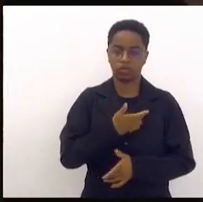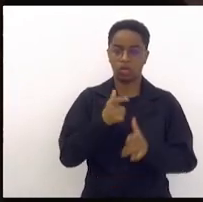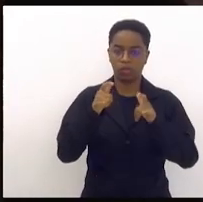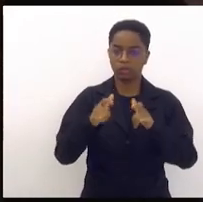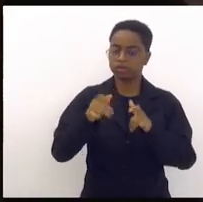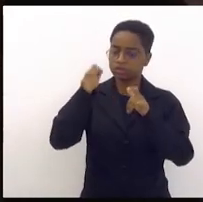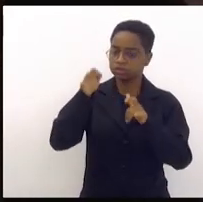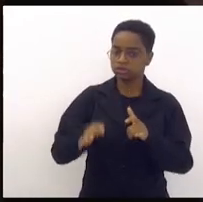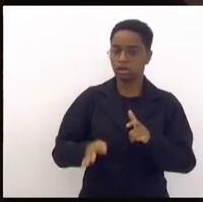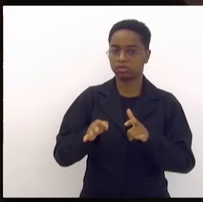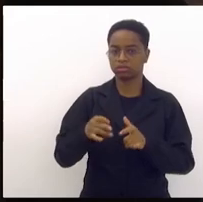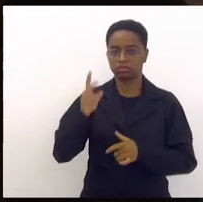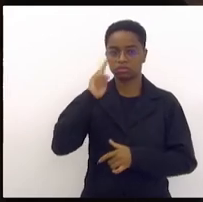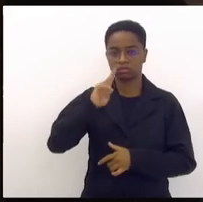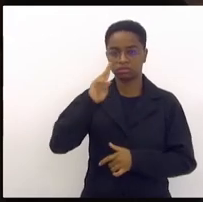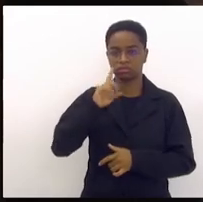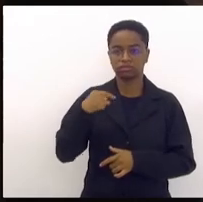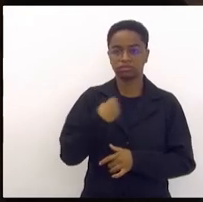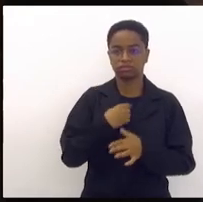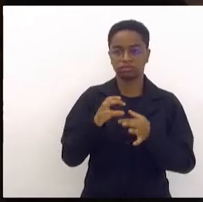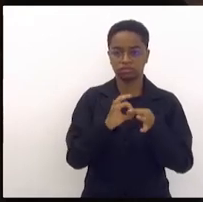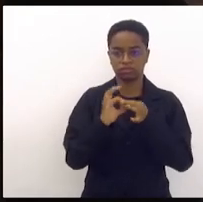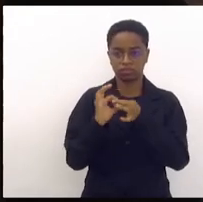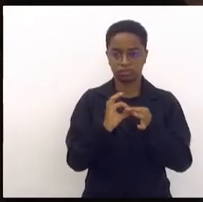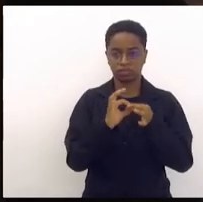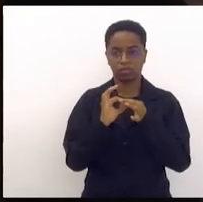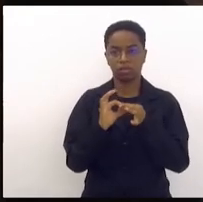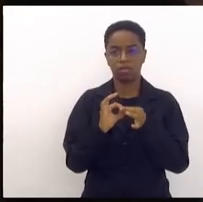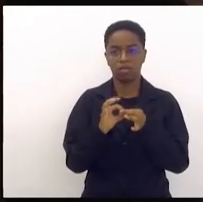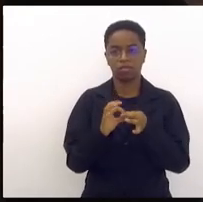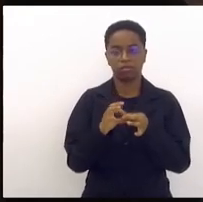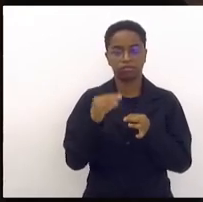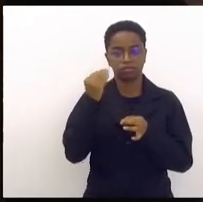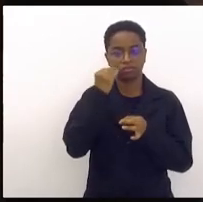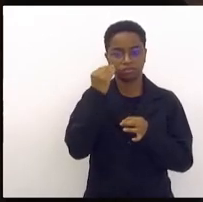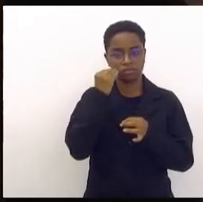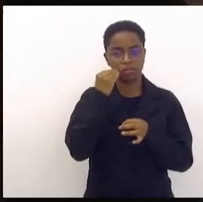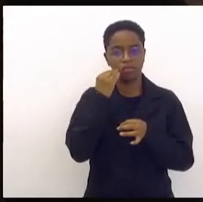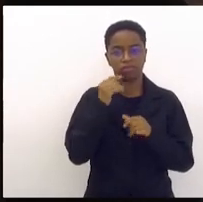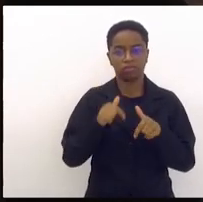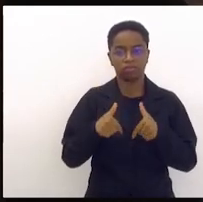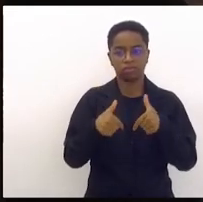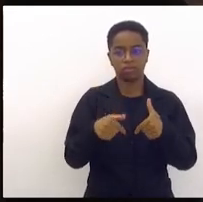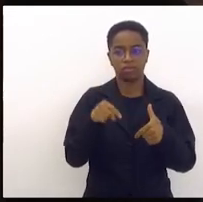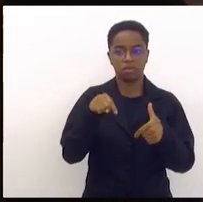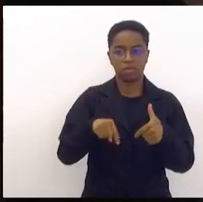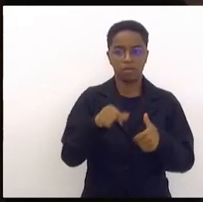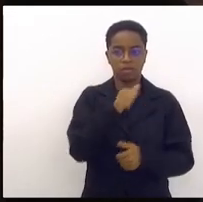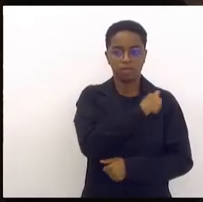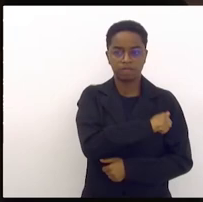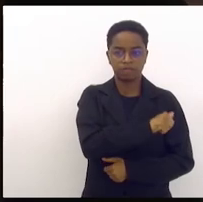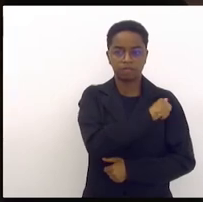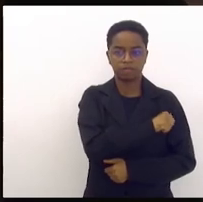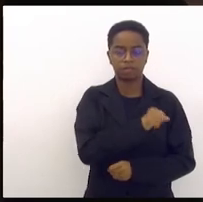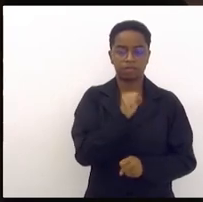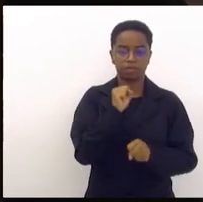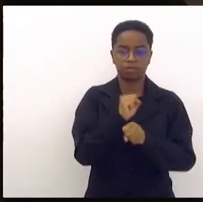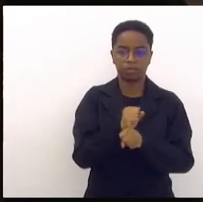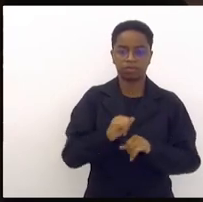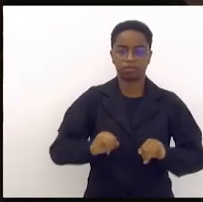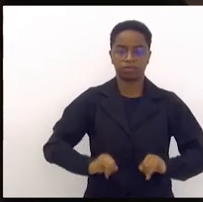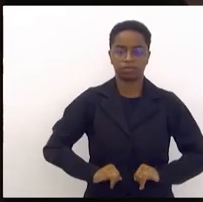da história, estamos irmanados em fazer com que o Rio de Janeiro pare de